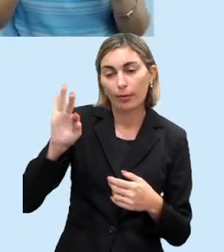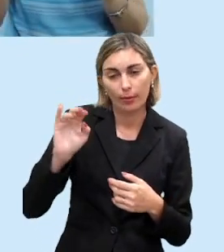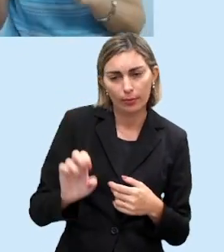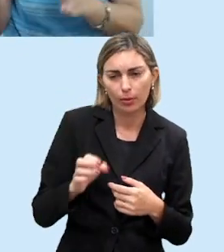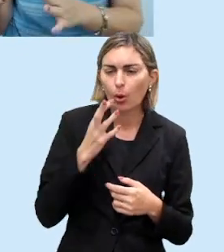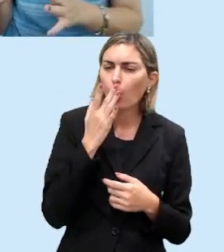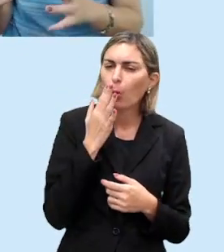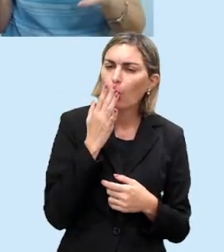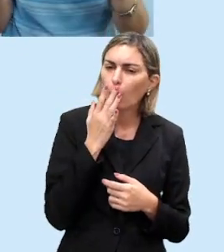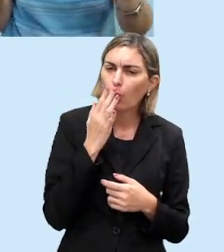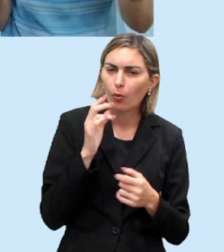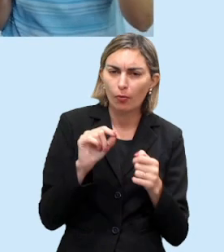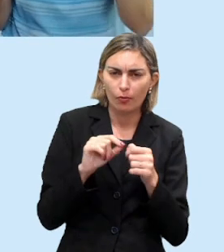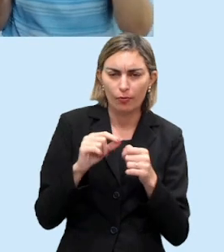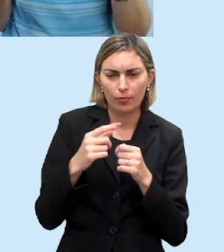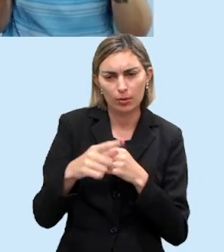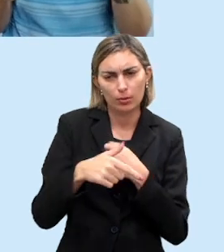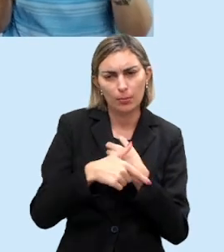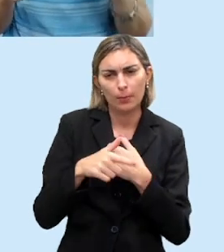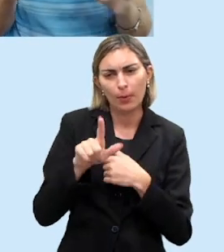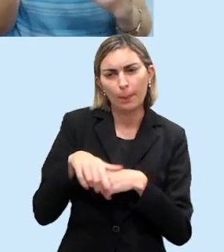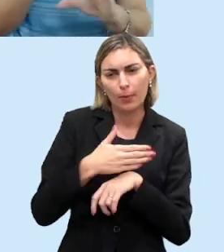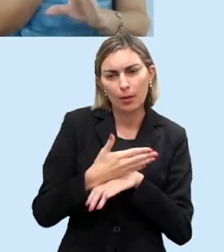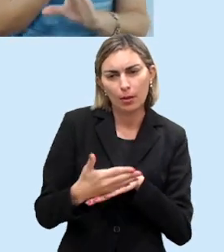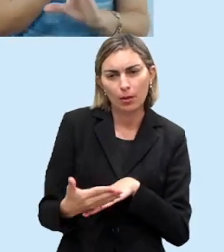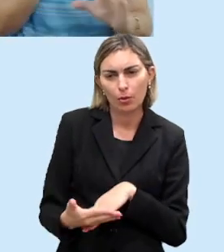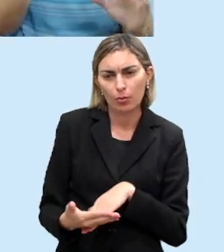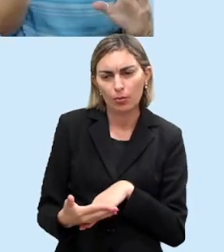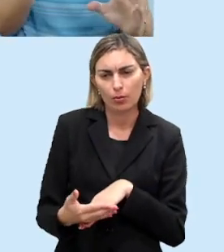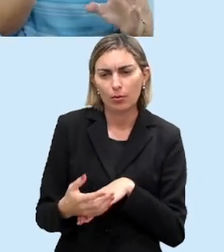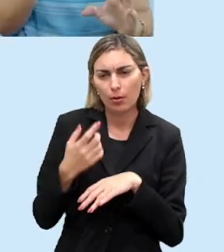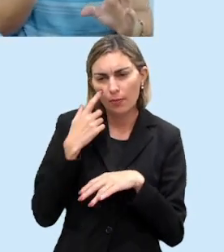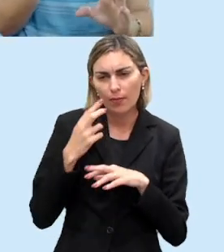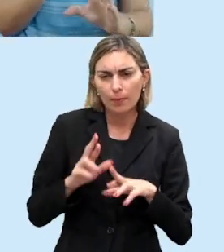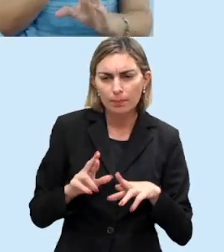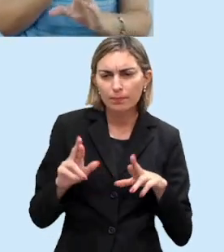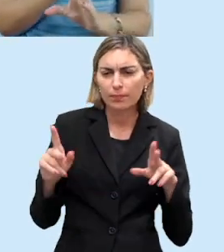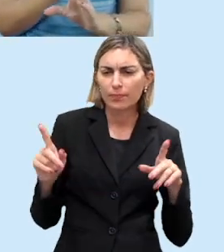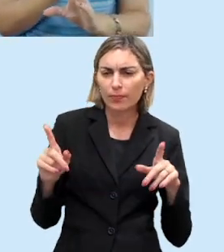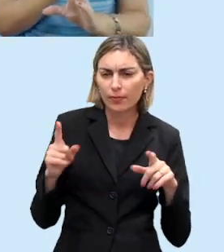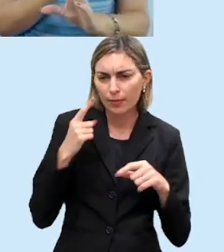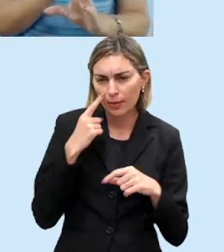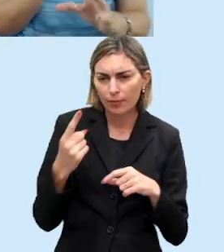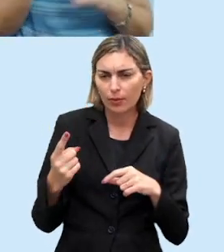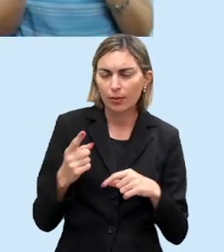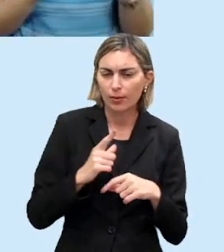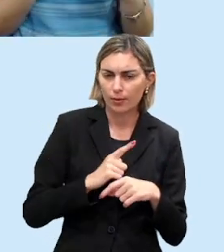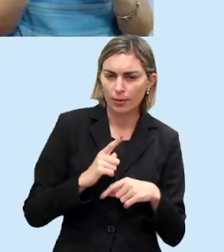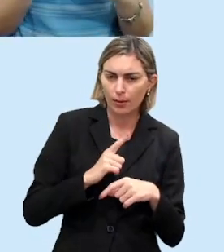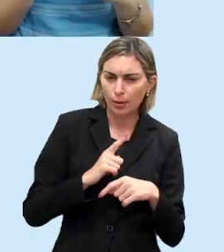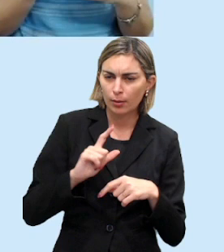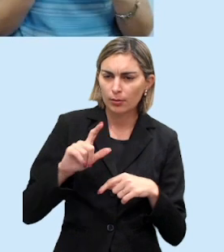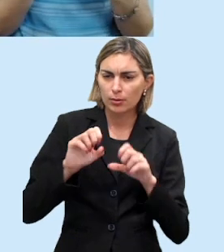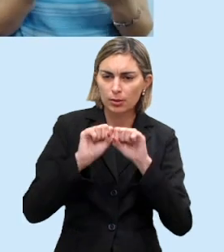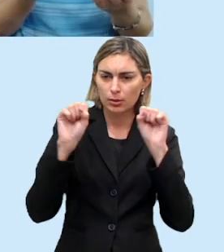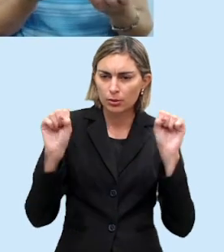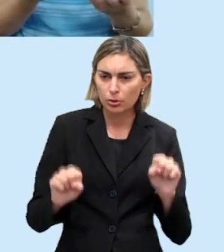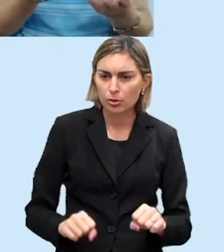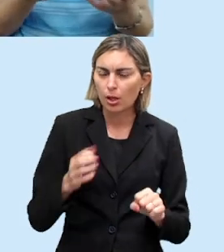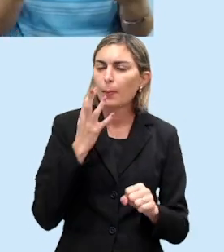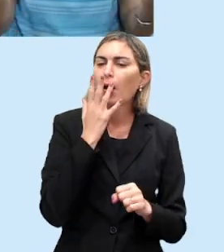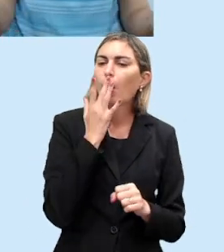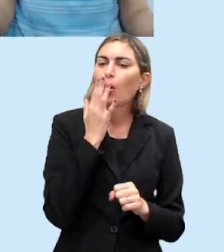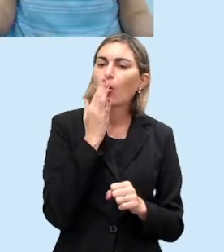cor que vai fazer esse papel é o branco, não é? Então, vejam que aí, não é? A gente tem um sistema de